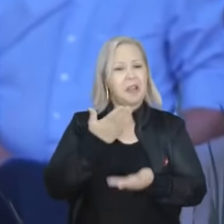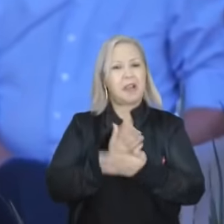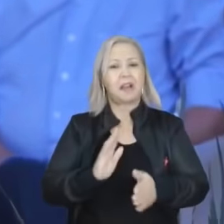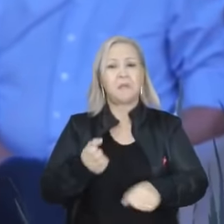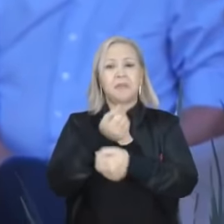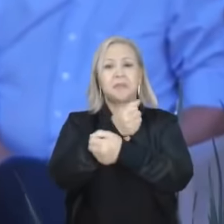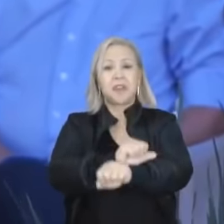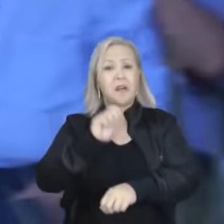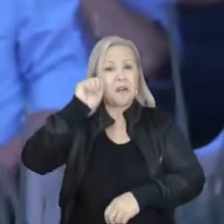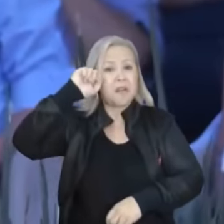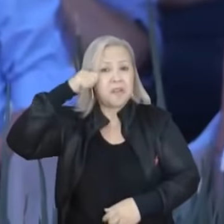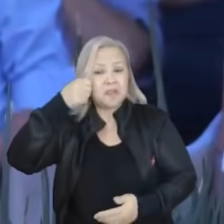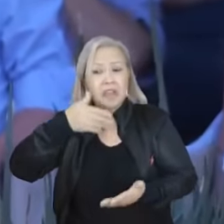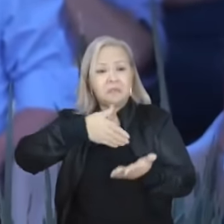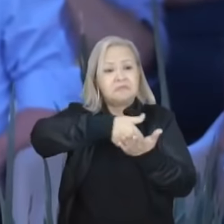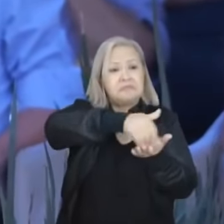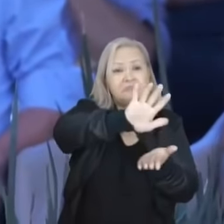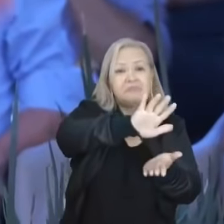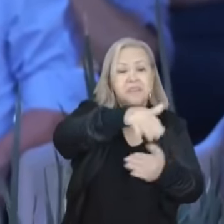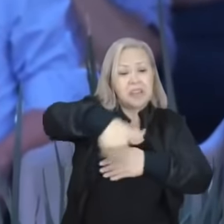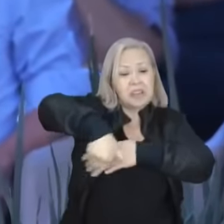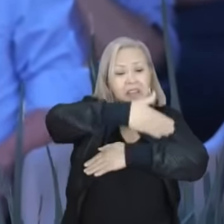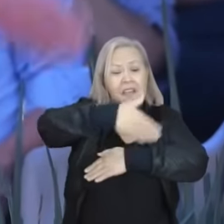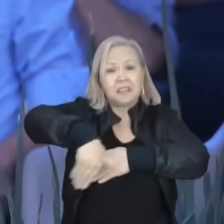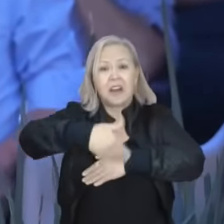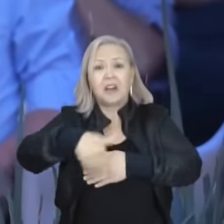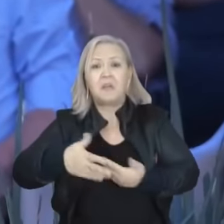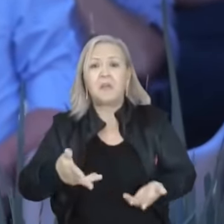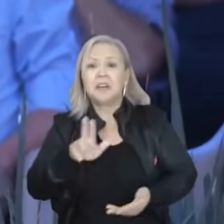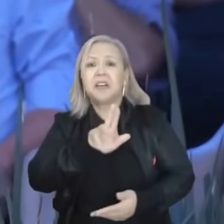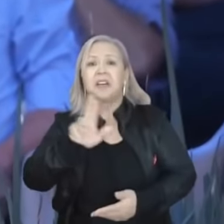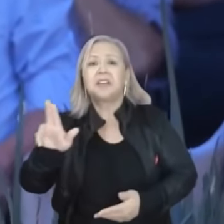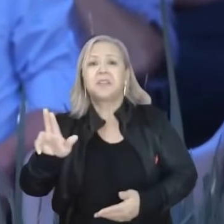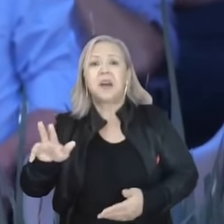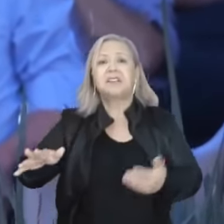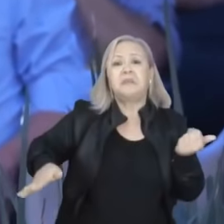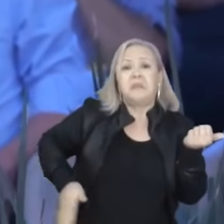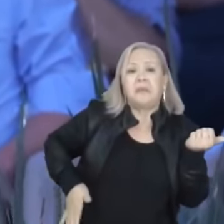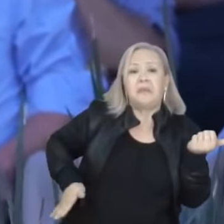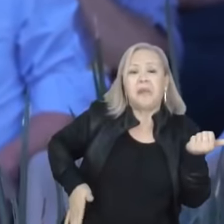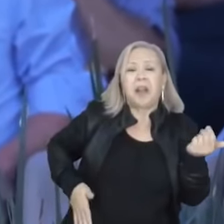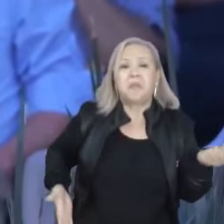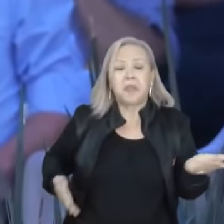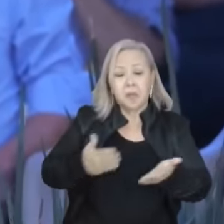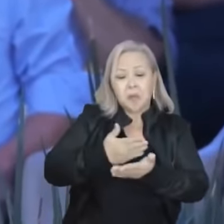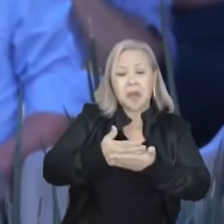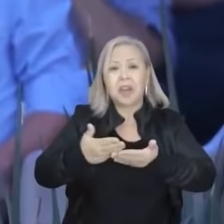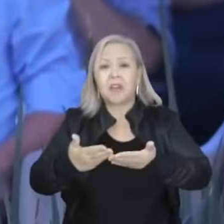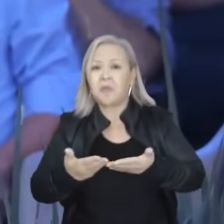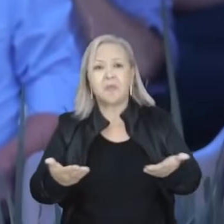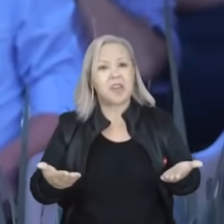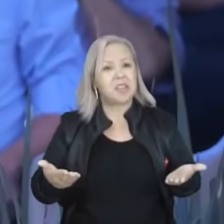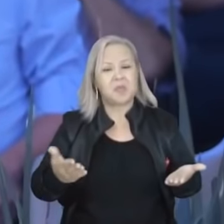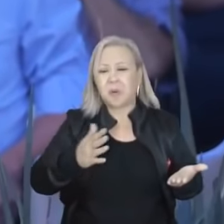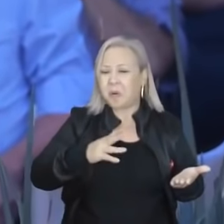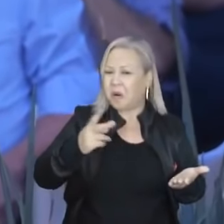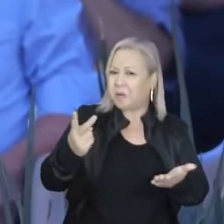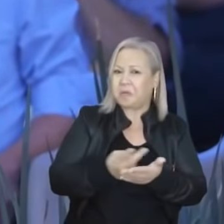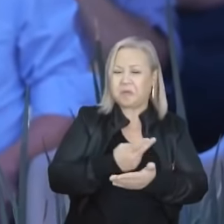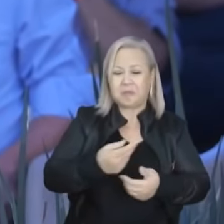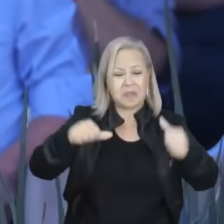foram jogados na rua para ser chamado do quê? De vagabundo. Porque, a partir daí, tudo que acontecia de desgraça nesse